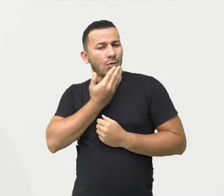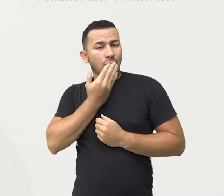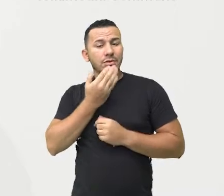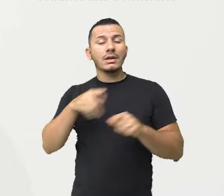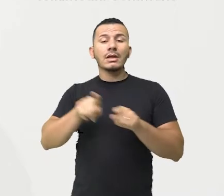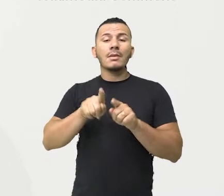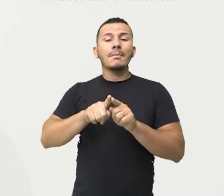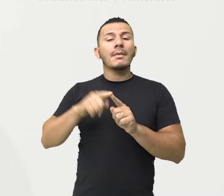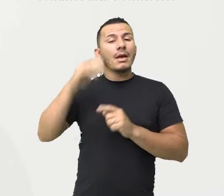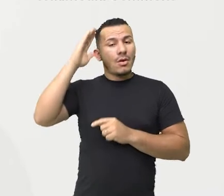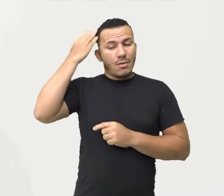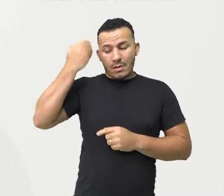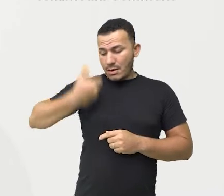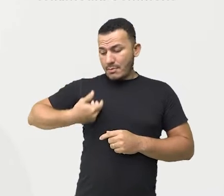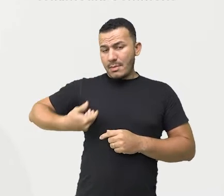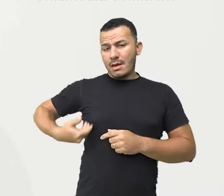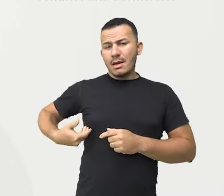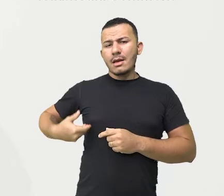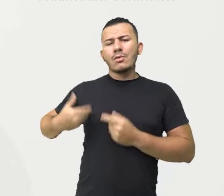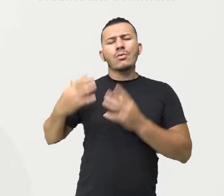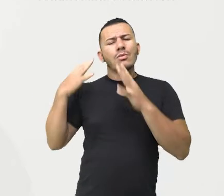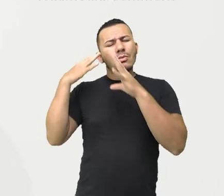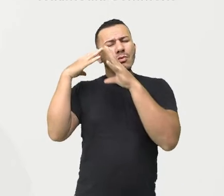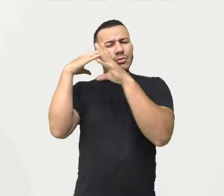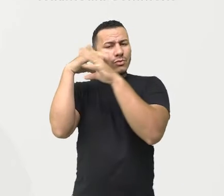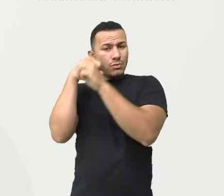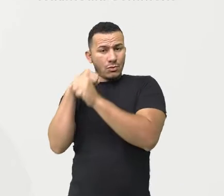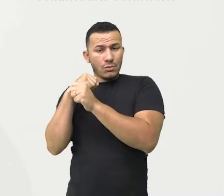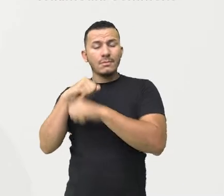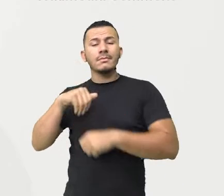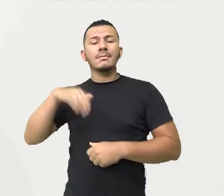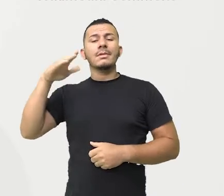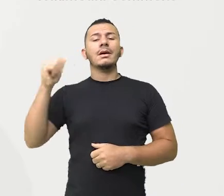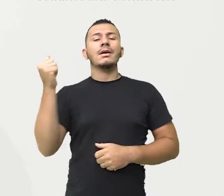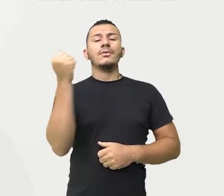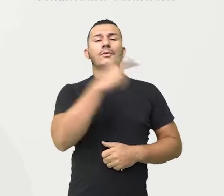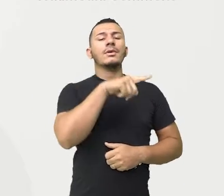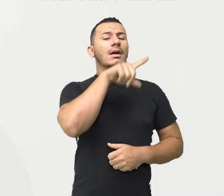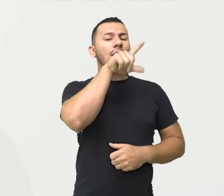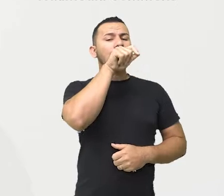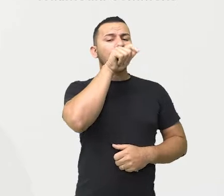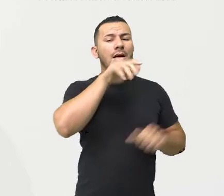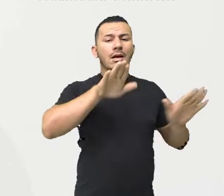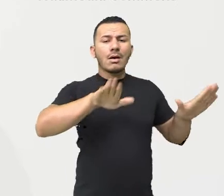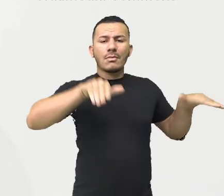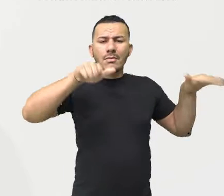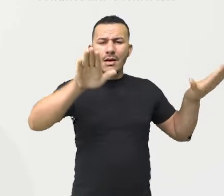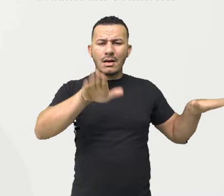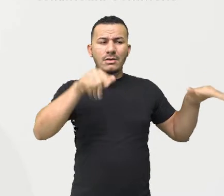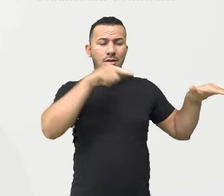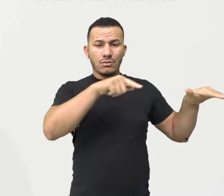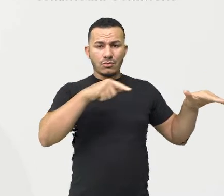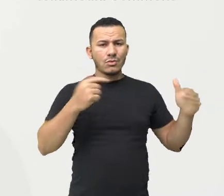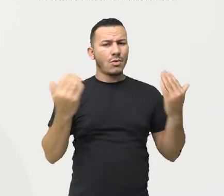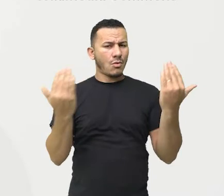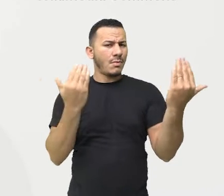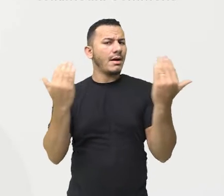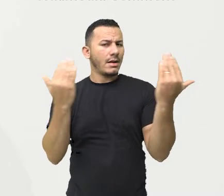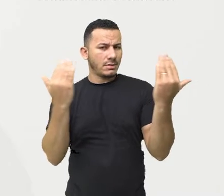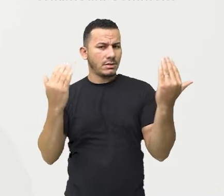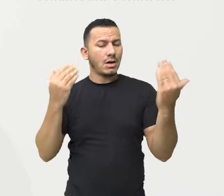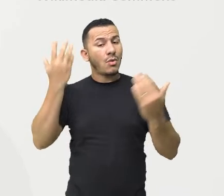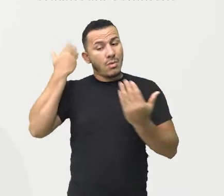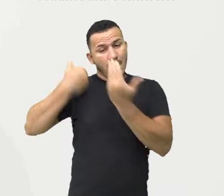e tinha os cabelos mais negros que a asa da graúna. Ele comparou os cabelos